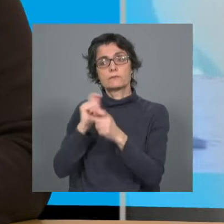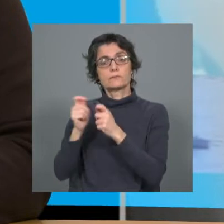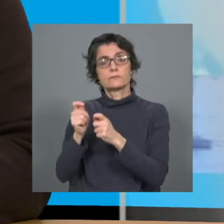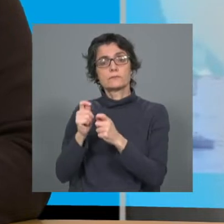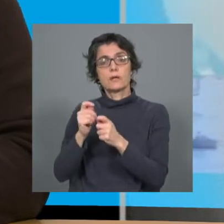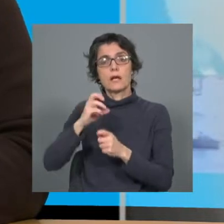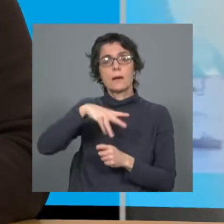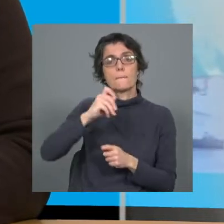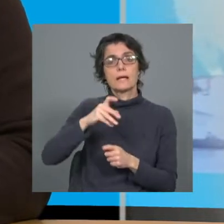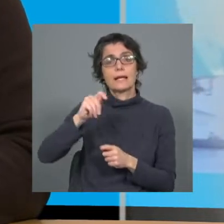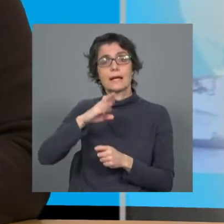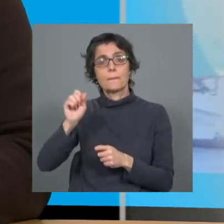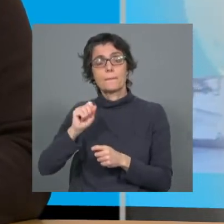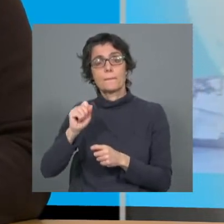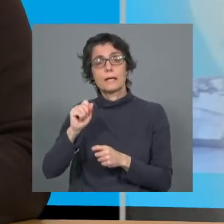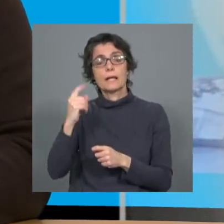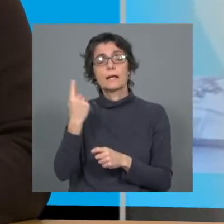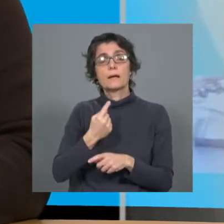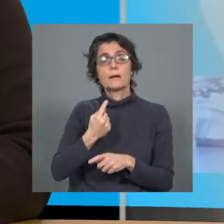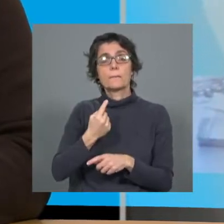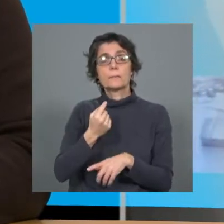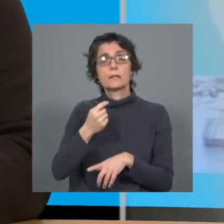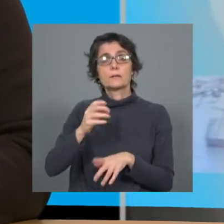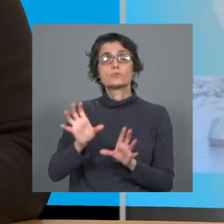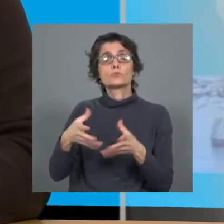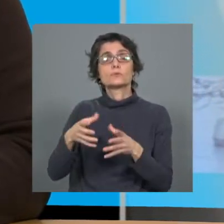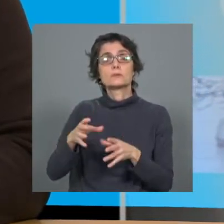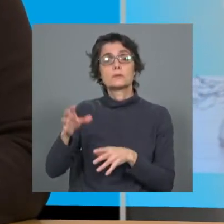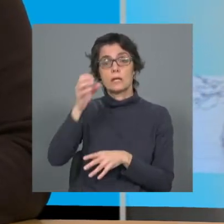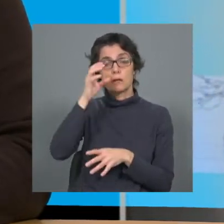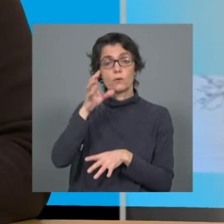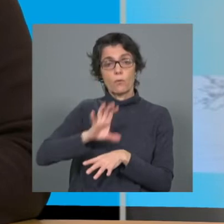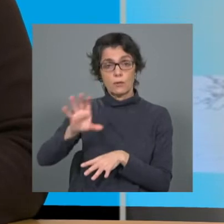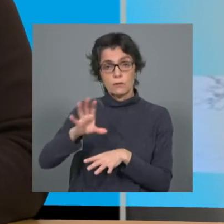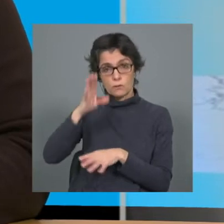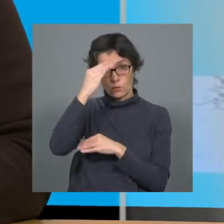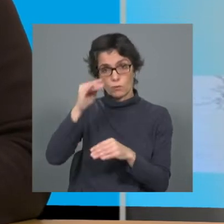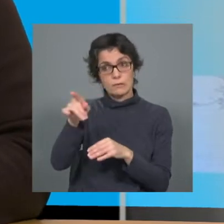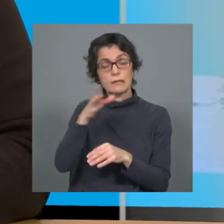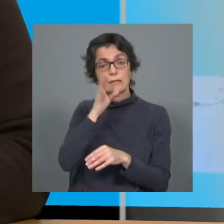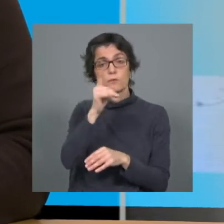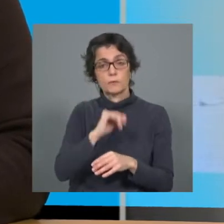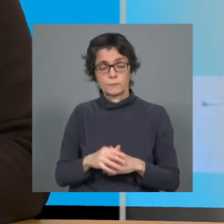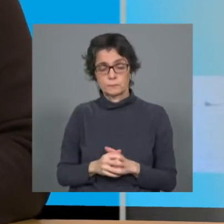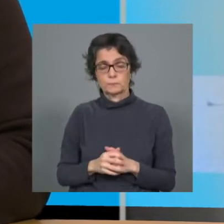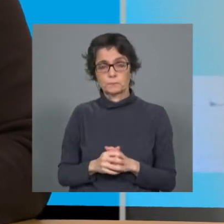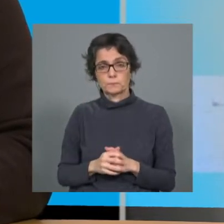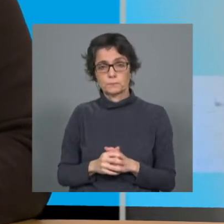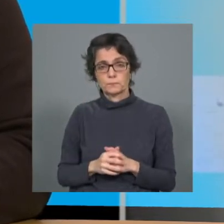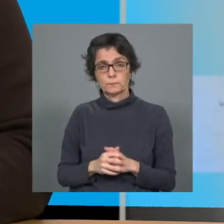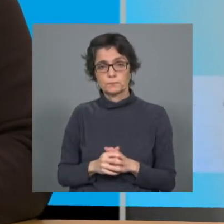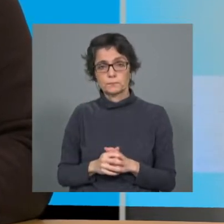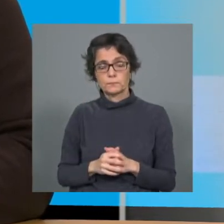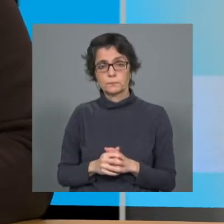Presidente do Conselho Nacional de Educação, que dizia uma coisa que eu acho muito importante, que é, antes sequer